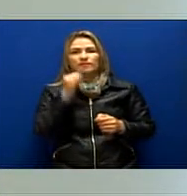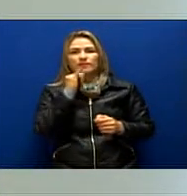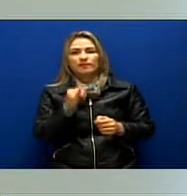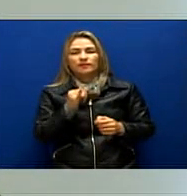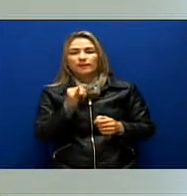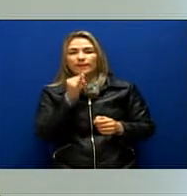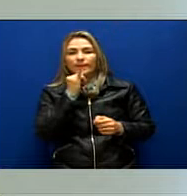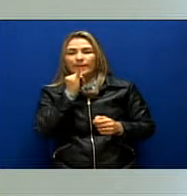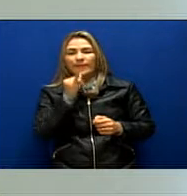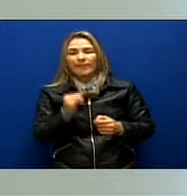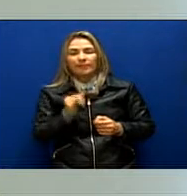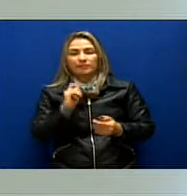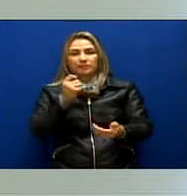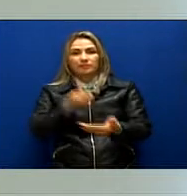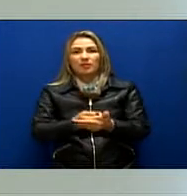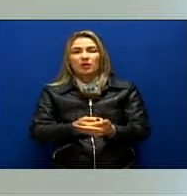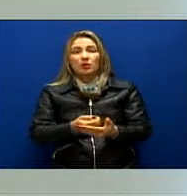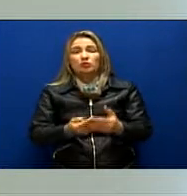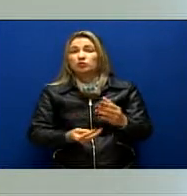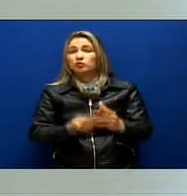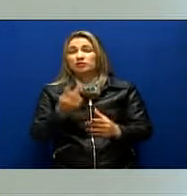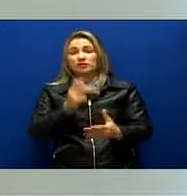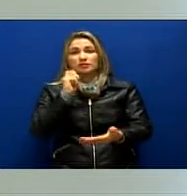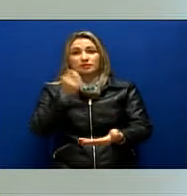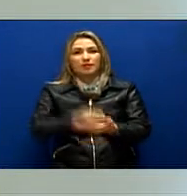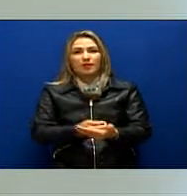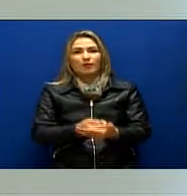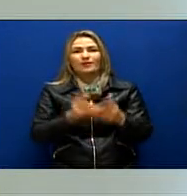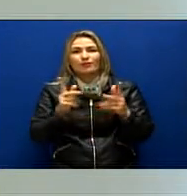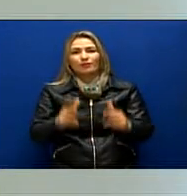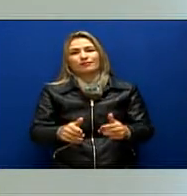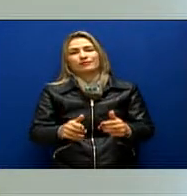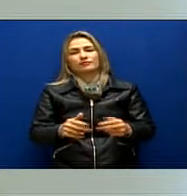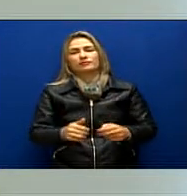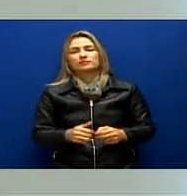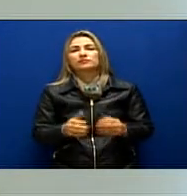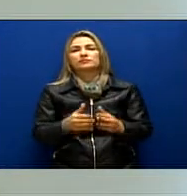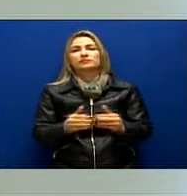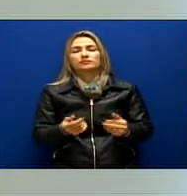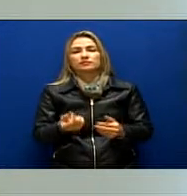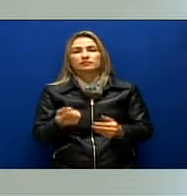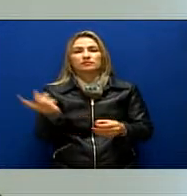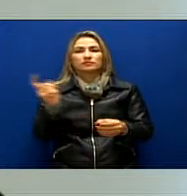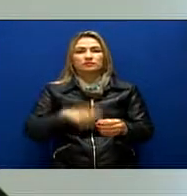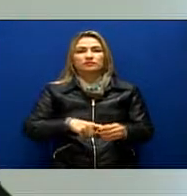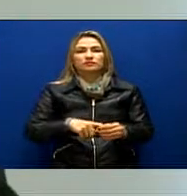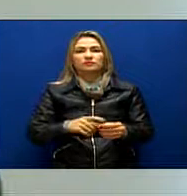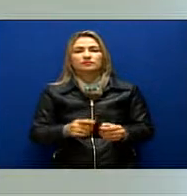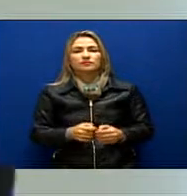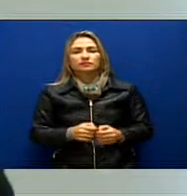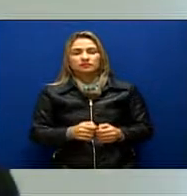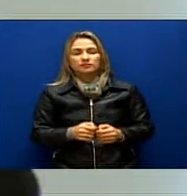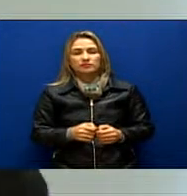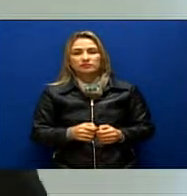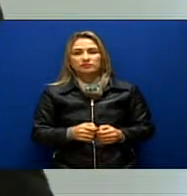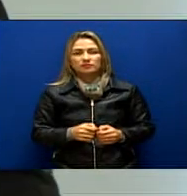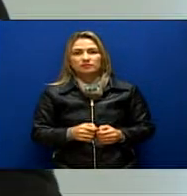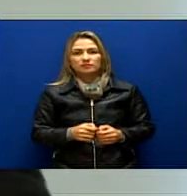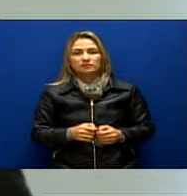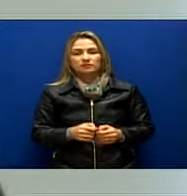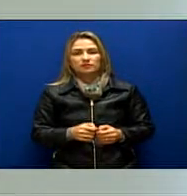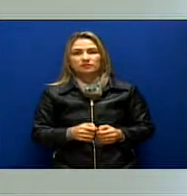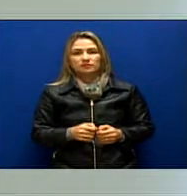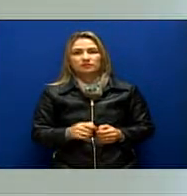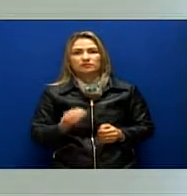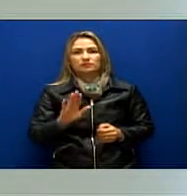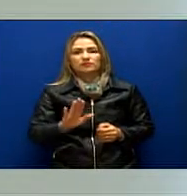você vai pedir a restituição do seu dinheiro. Só que antes de você pedir a restituição,